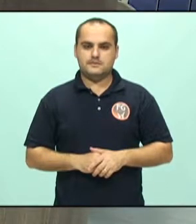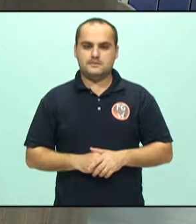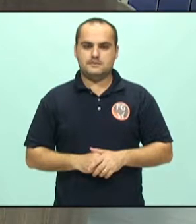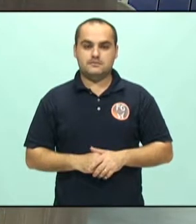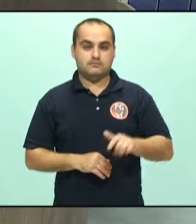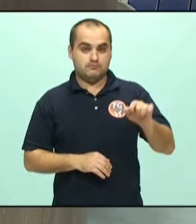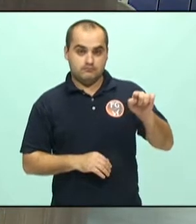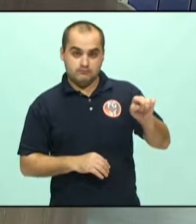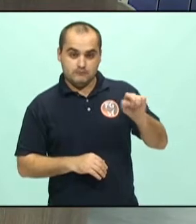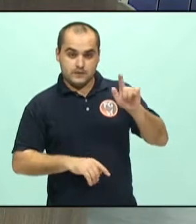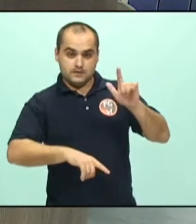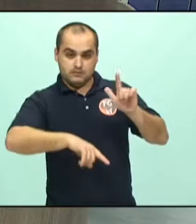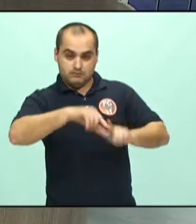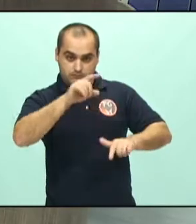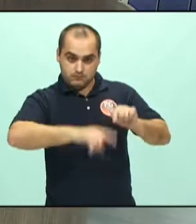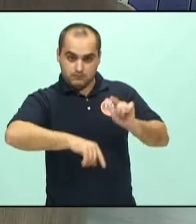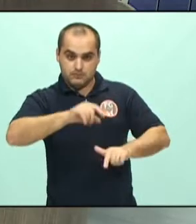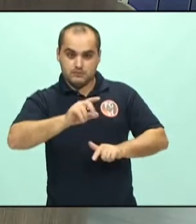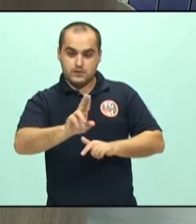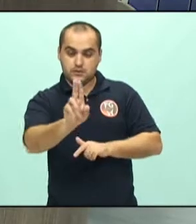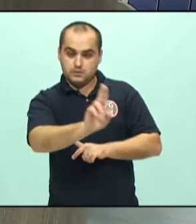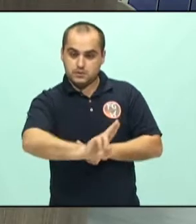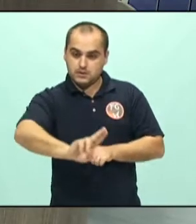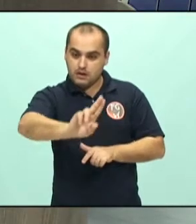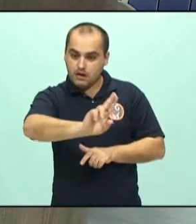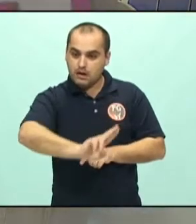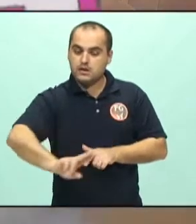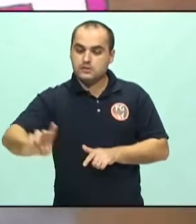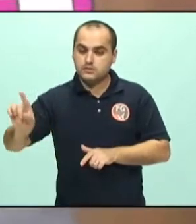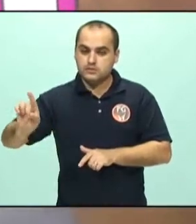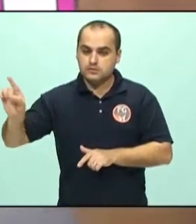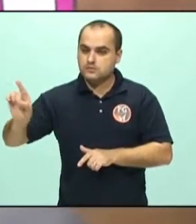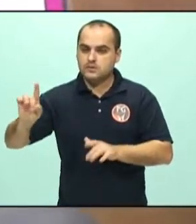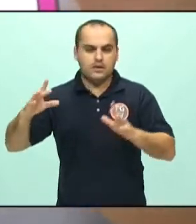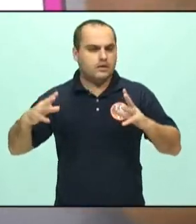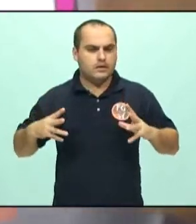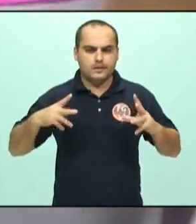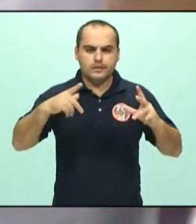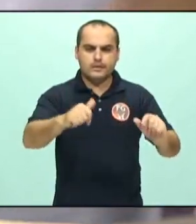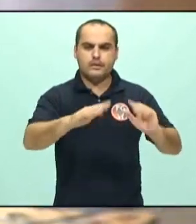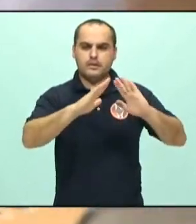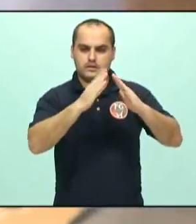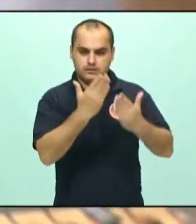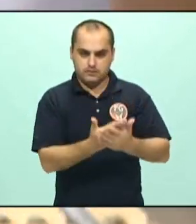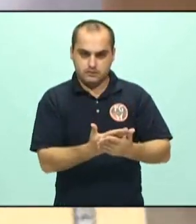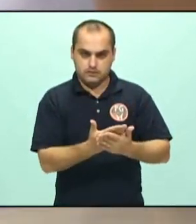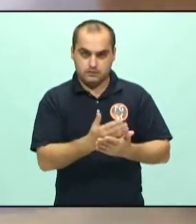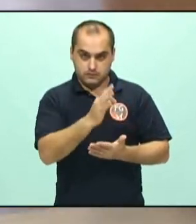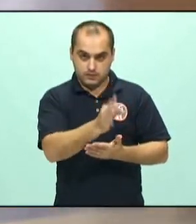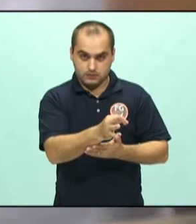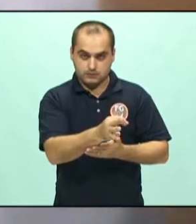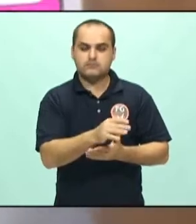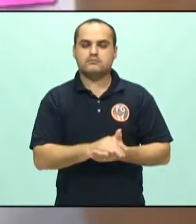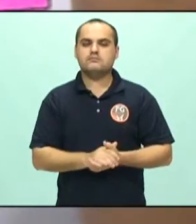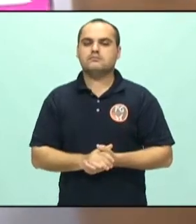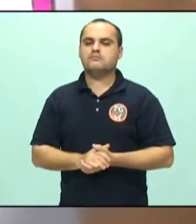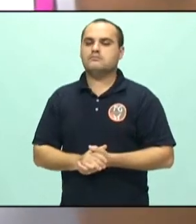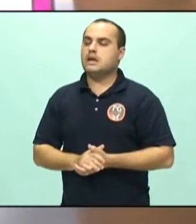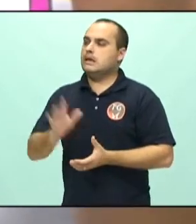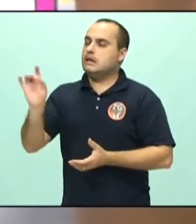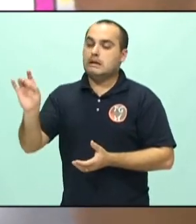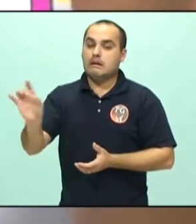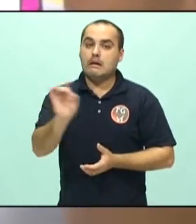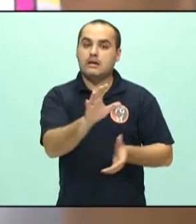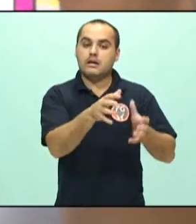Esse é um material gráfico que é utilizado por toda a escola, é isso? E cada grupo faz o